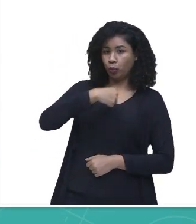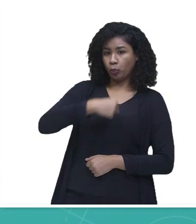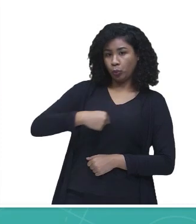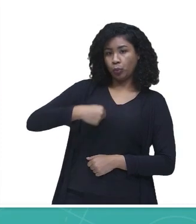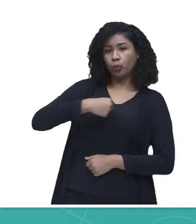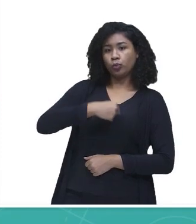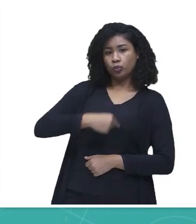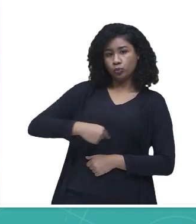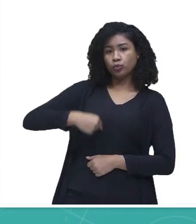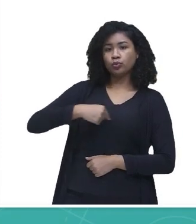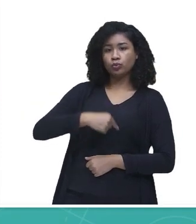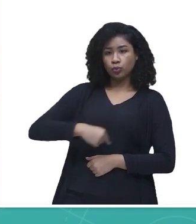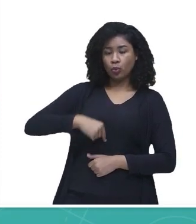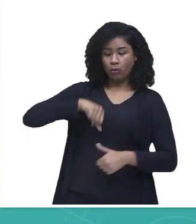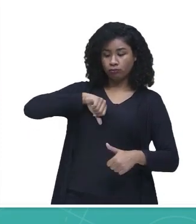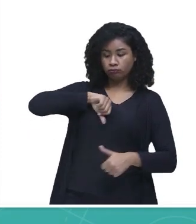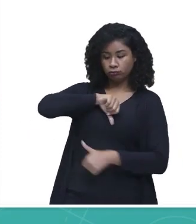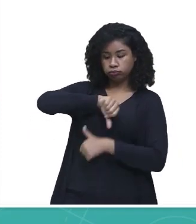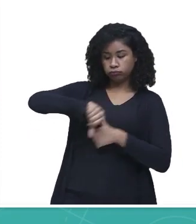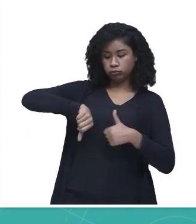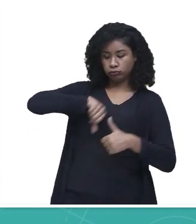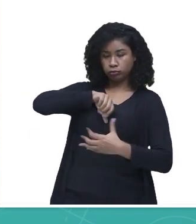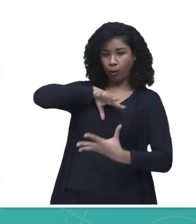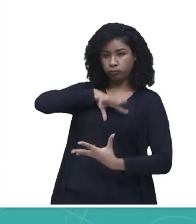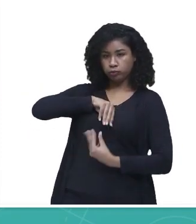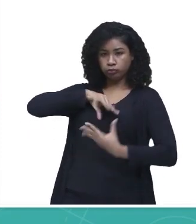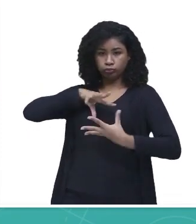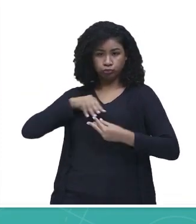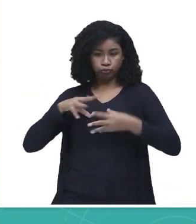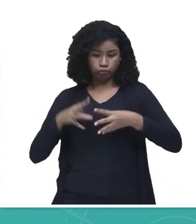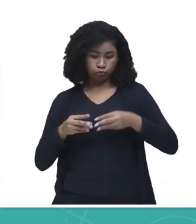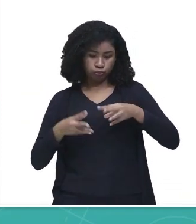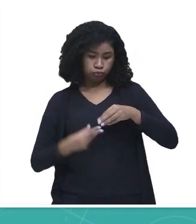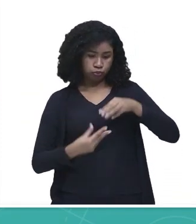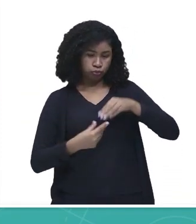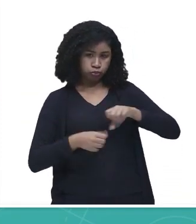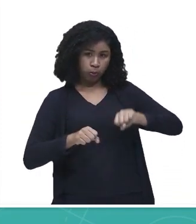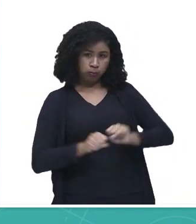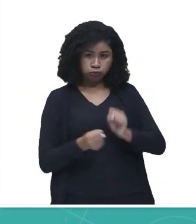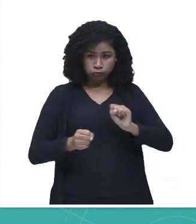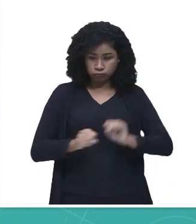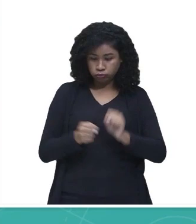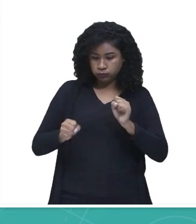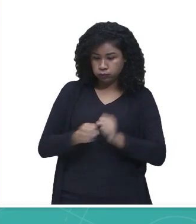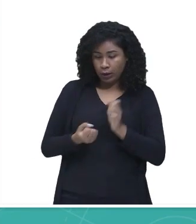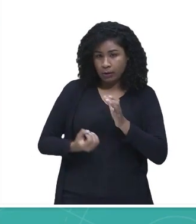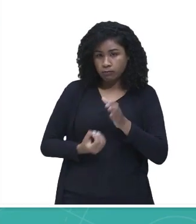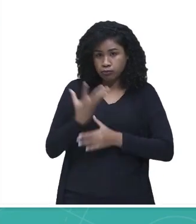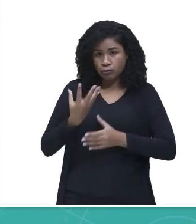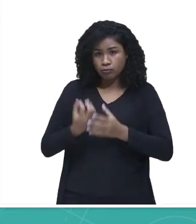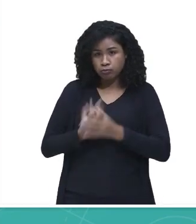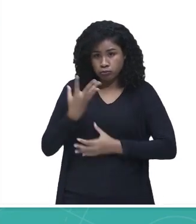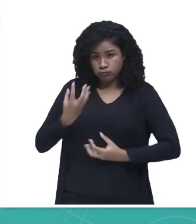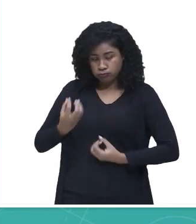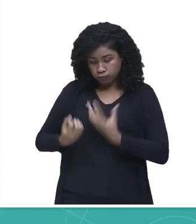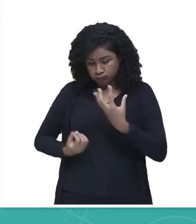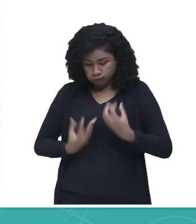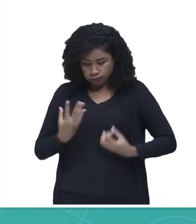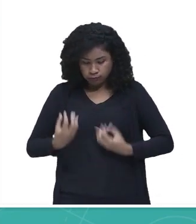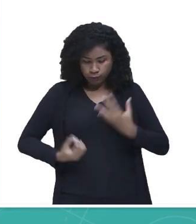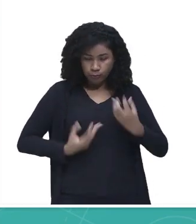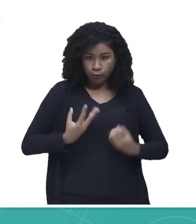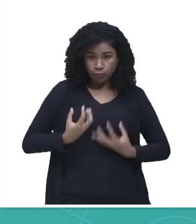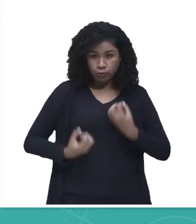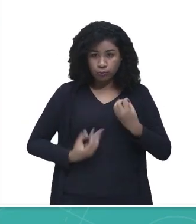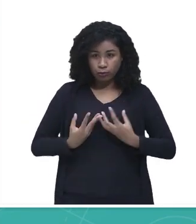alimentos, precisam gerar energia para o meu corpo, tá? E quem vai ajudar na geração de energia para o meu corpo vai ser justamente a